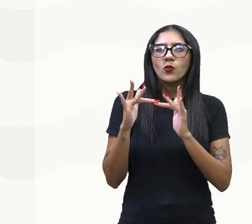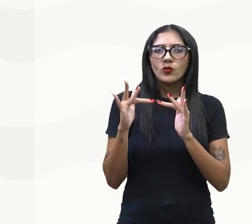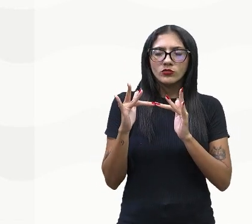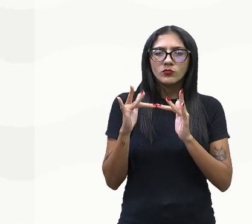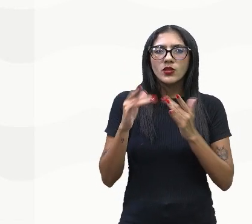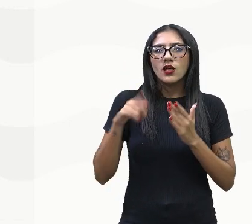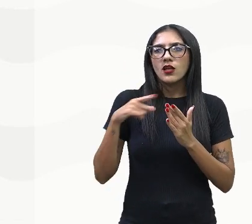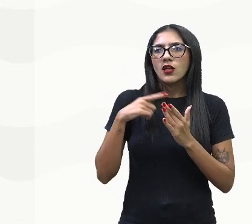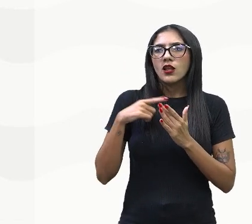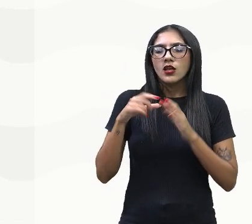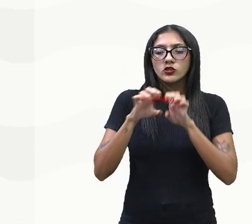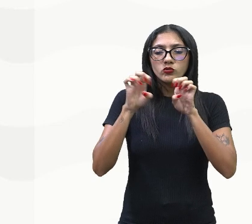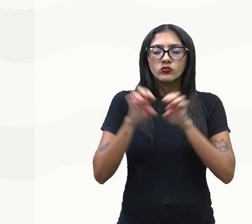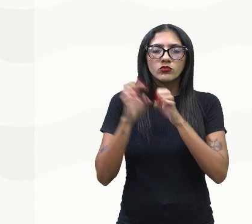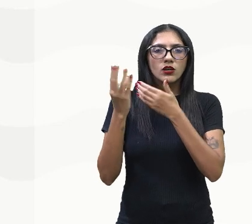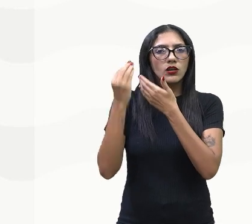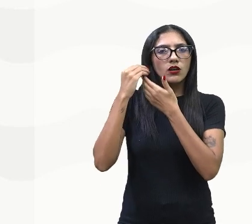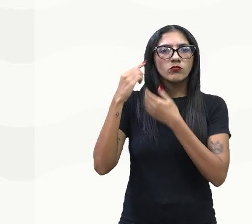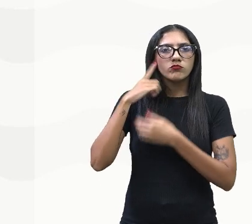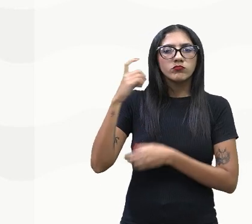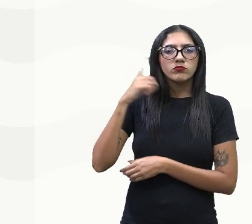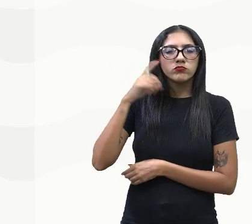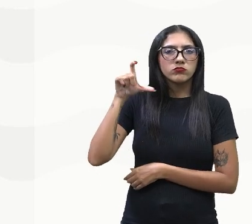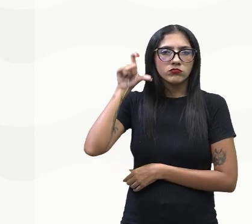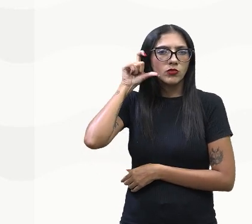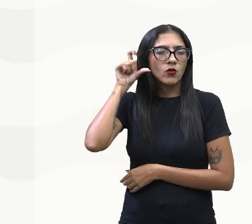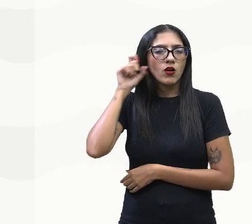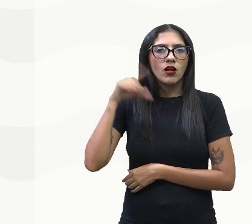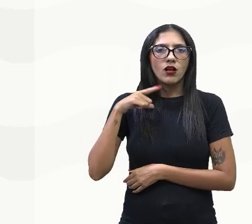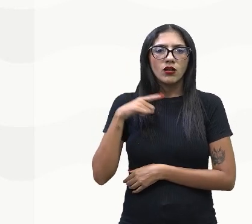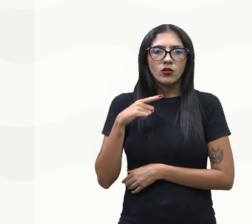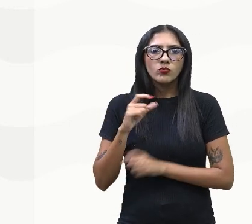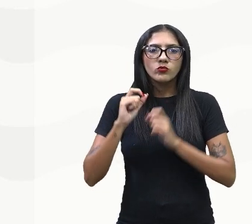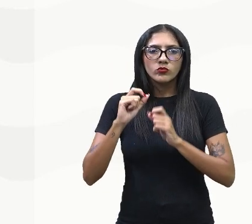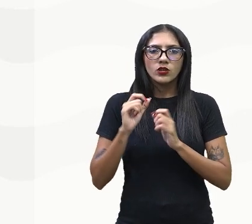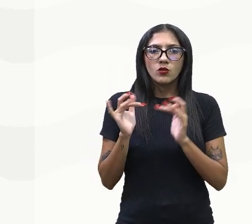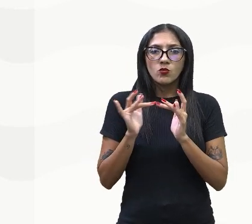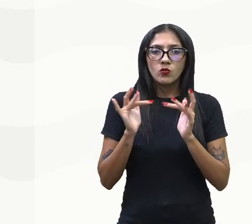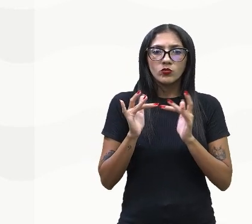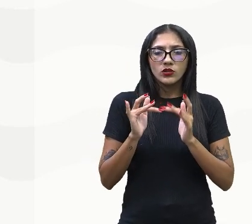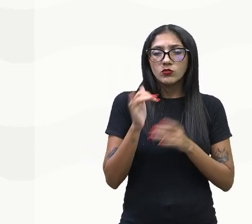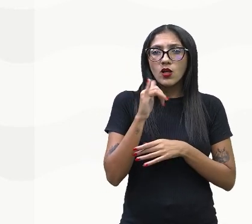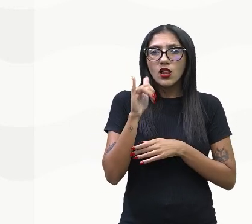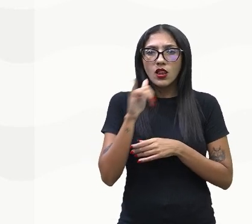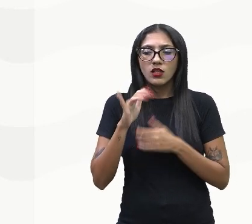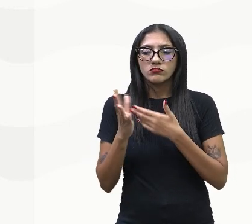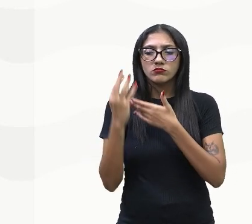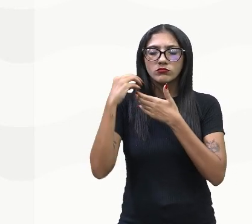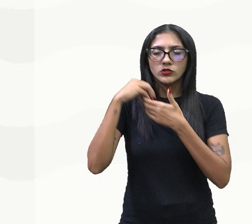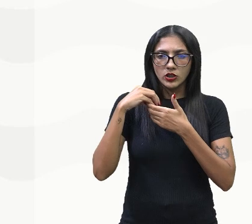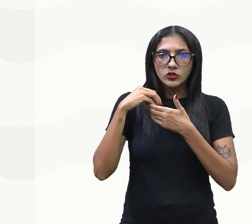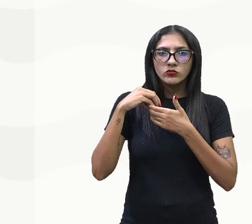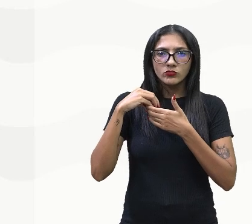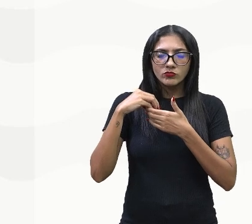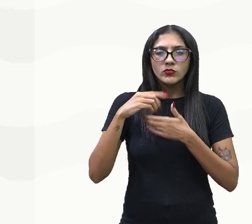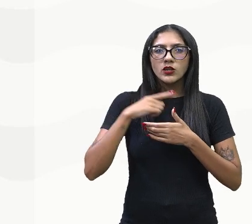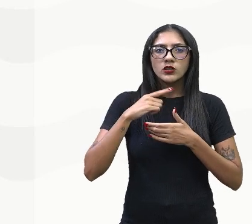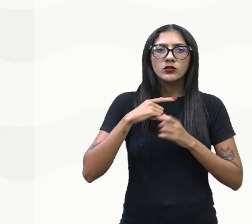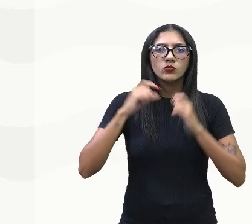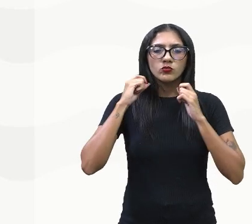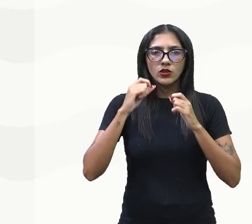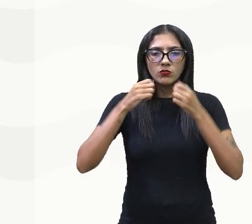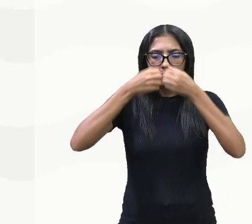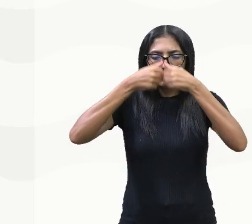Ela é a estrutura que transforma as ondas sonoras em impulsos elétricos que são enviados